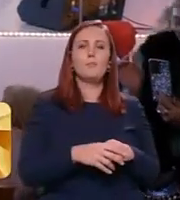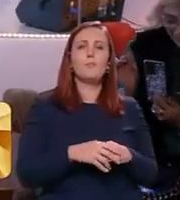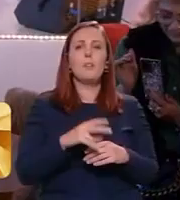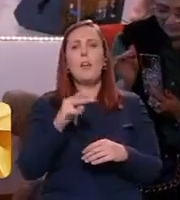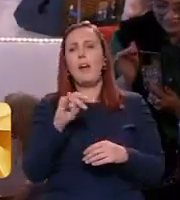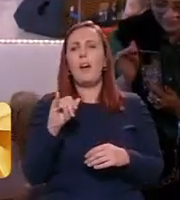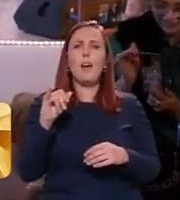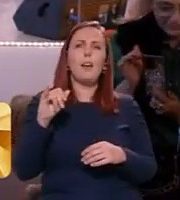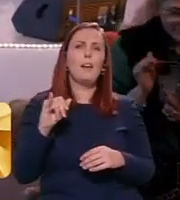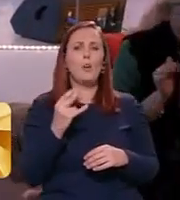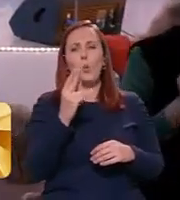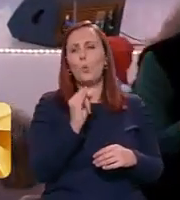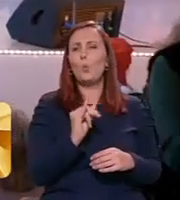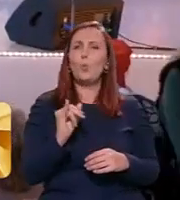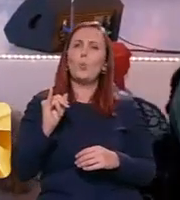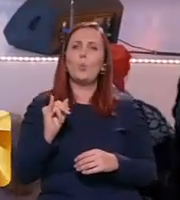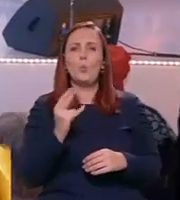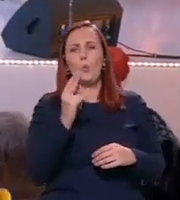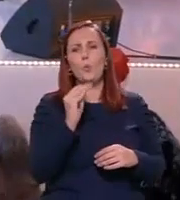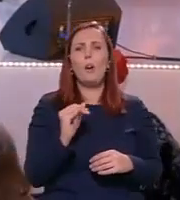ai, ai.